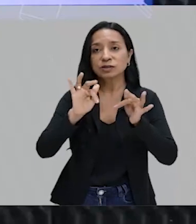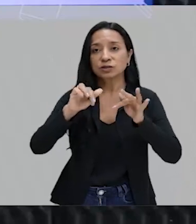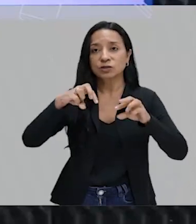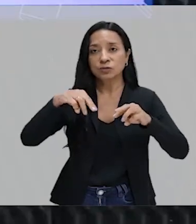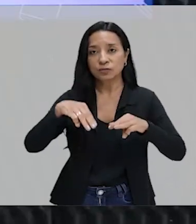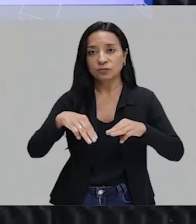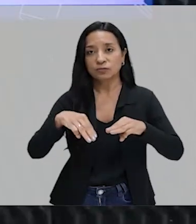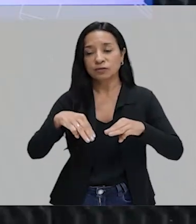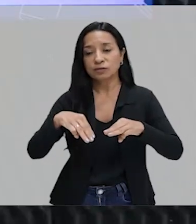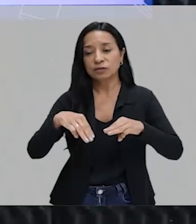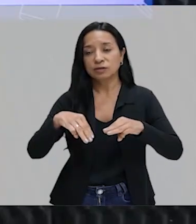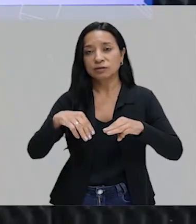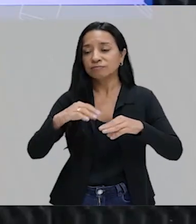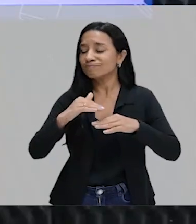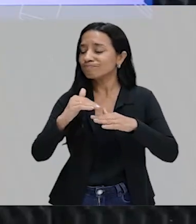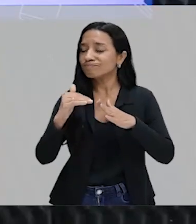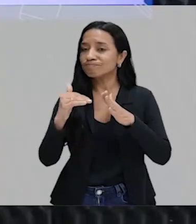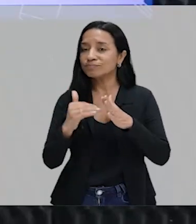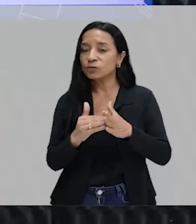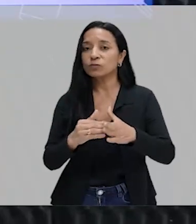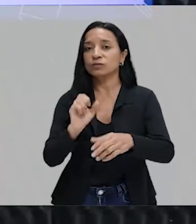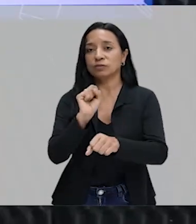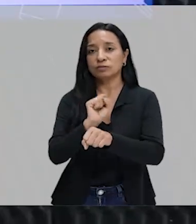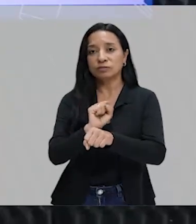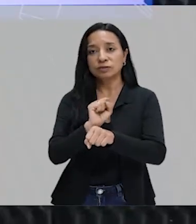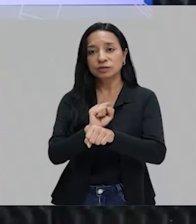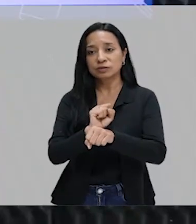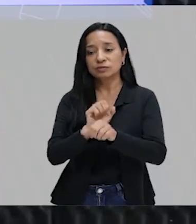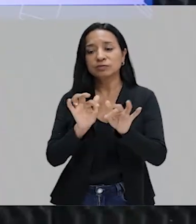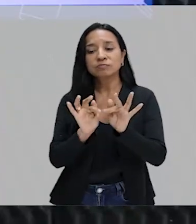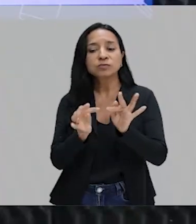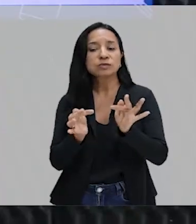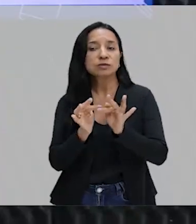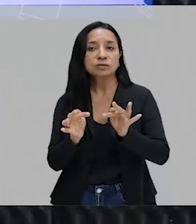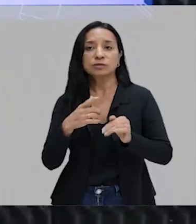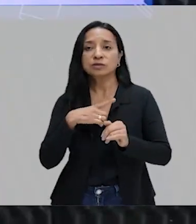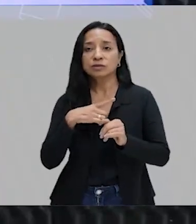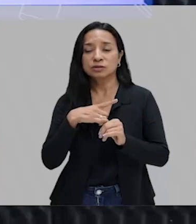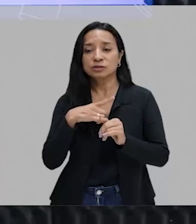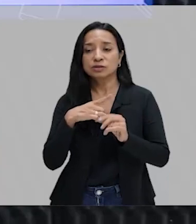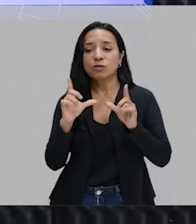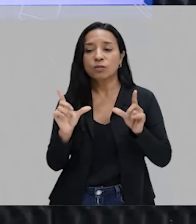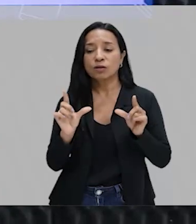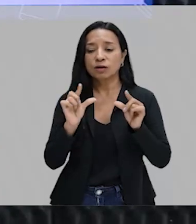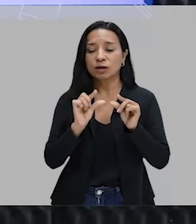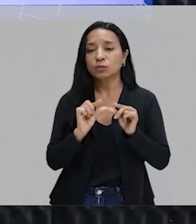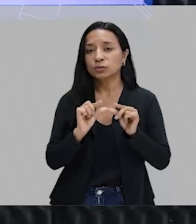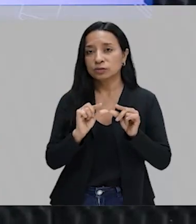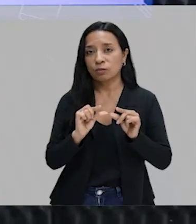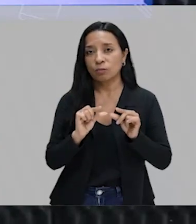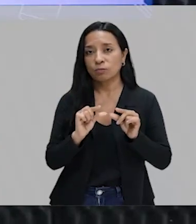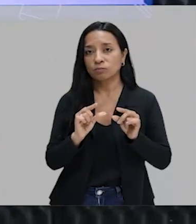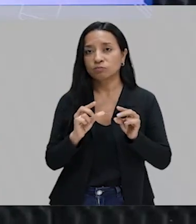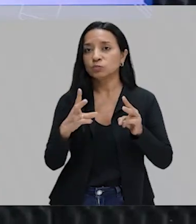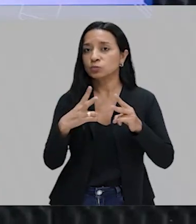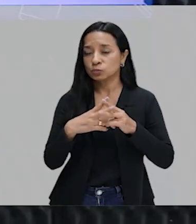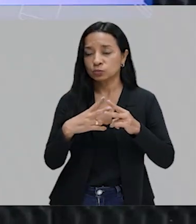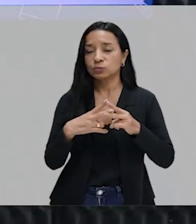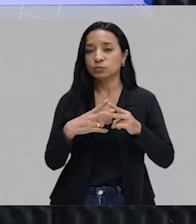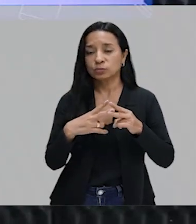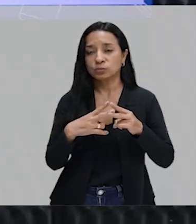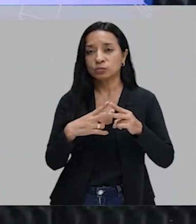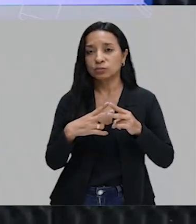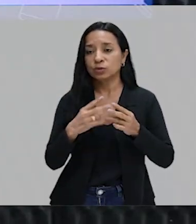uma expectativa de que simplesmente teríamos uma redução dos conflitos